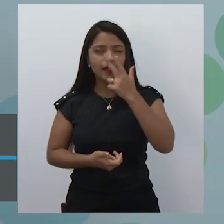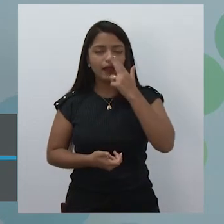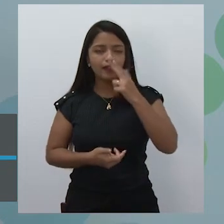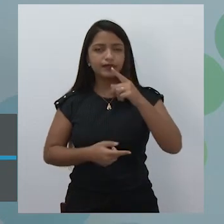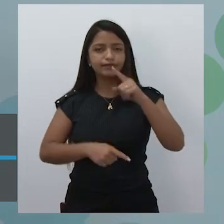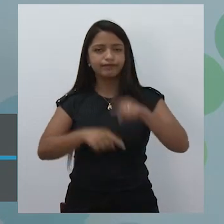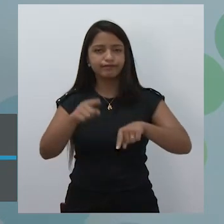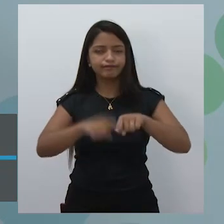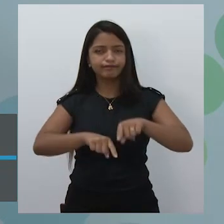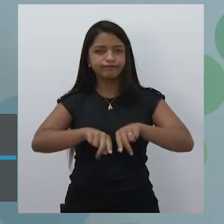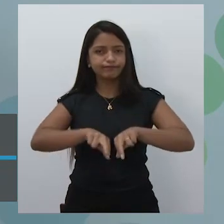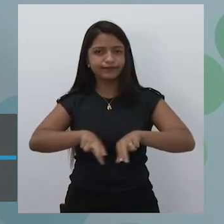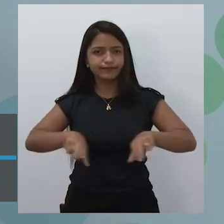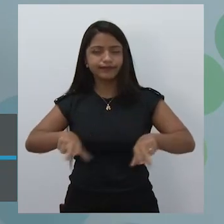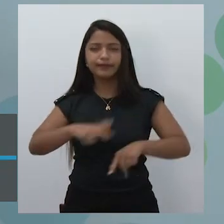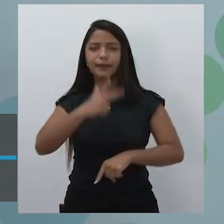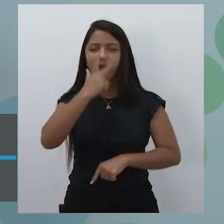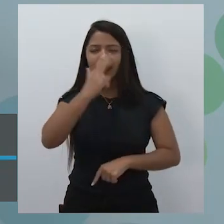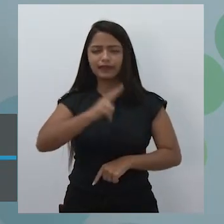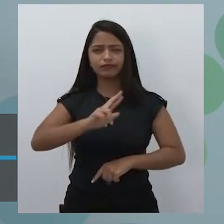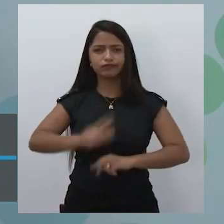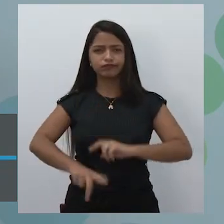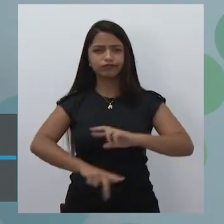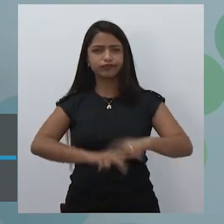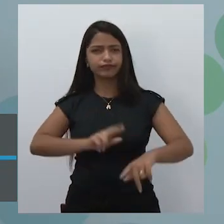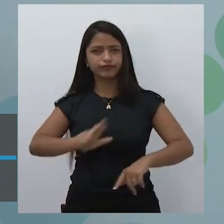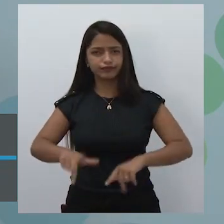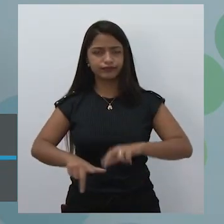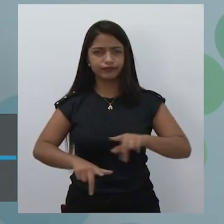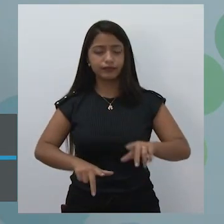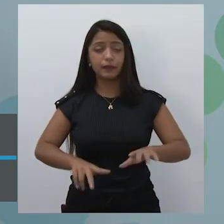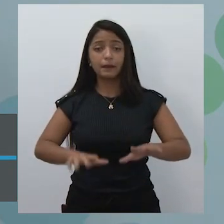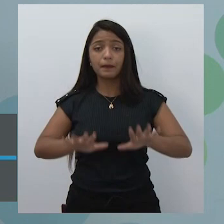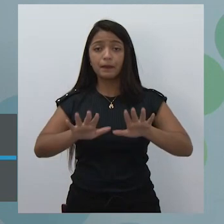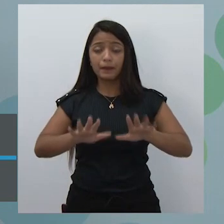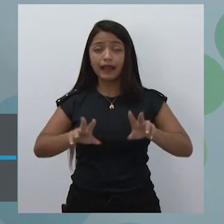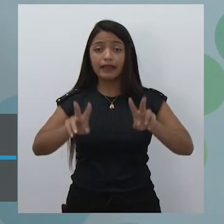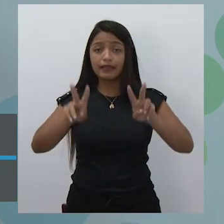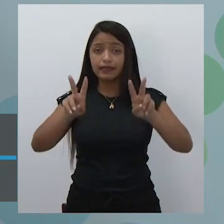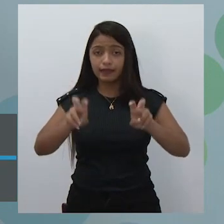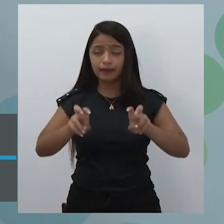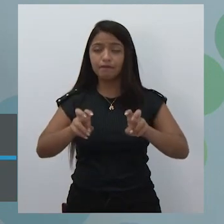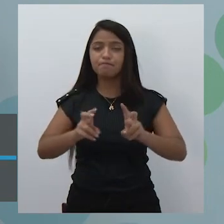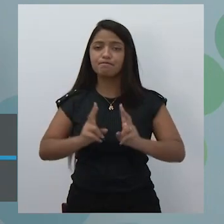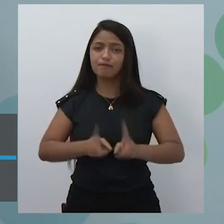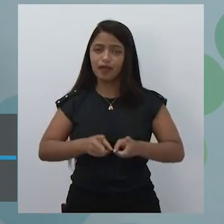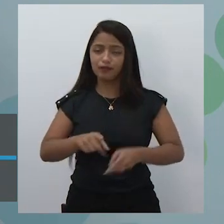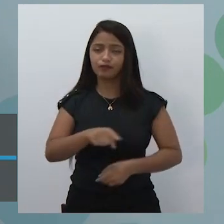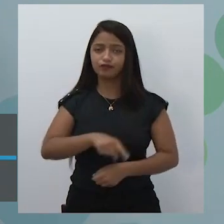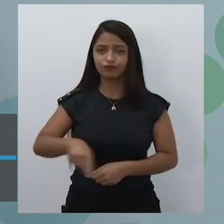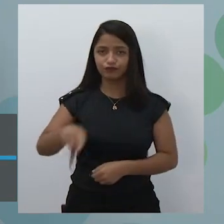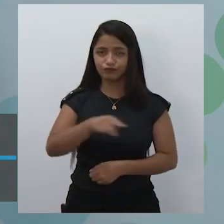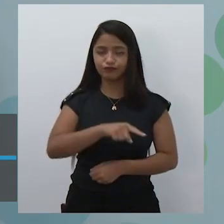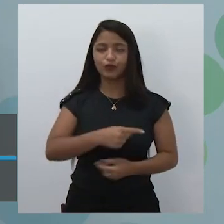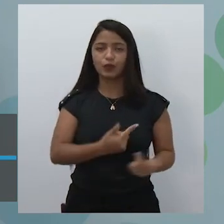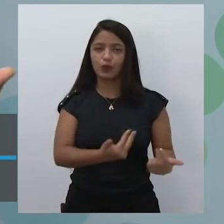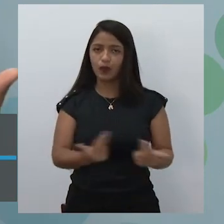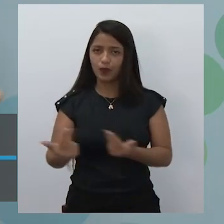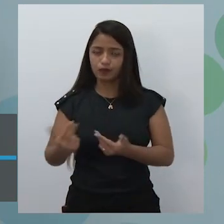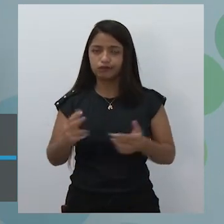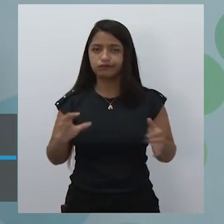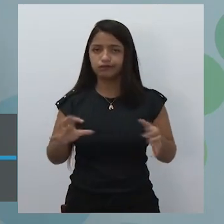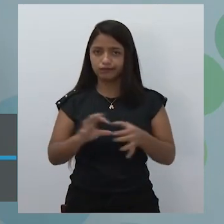né, uns dos outros, mas tendo o tema como conexão, o estudante, quando